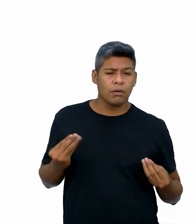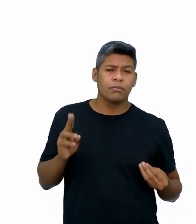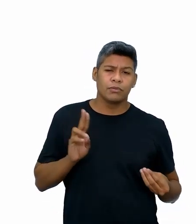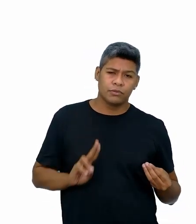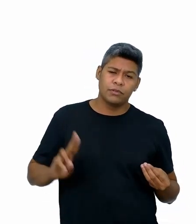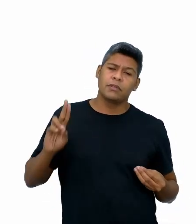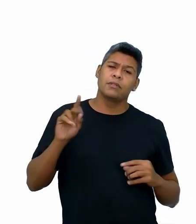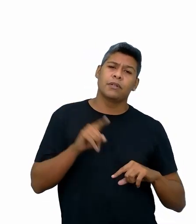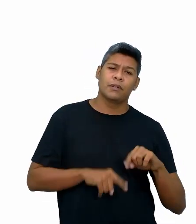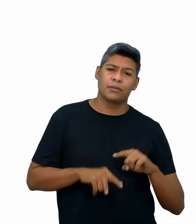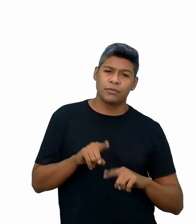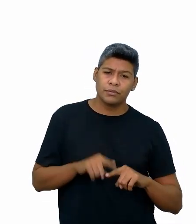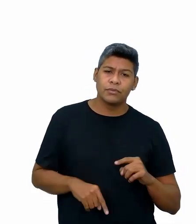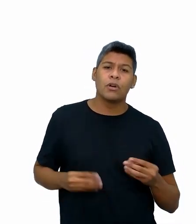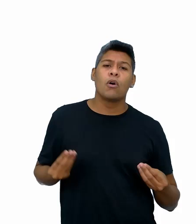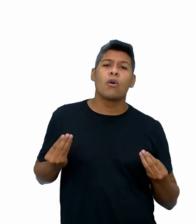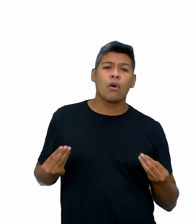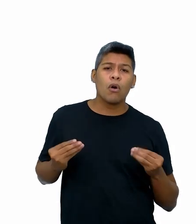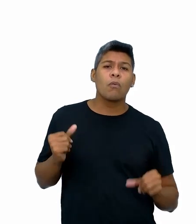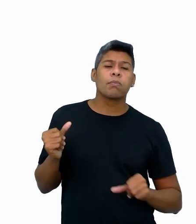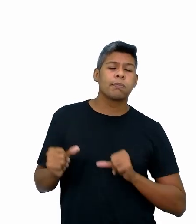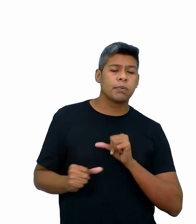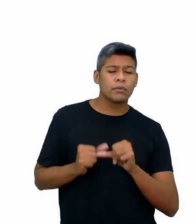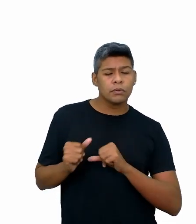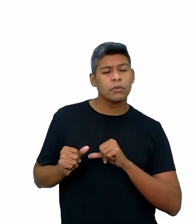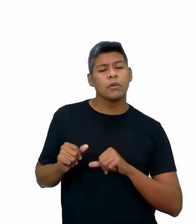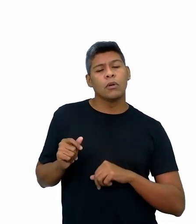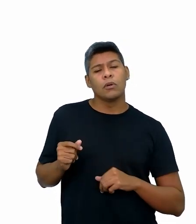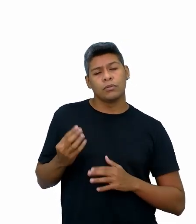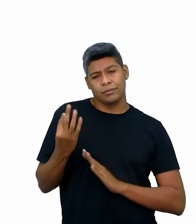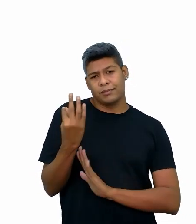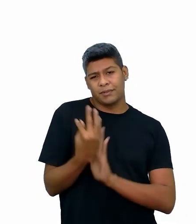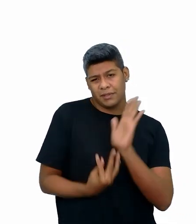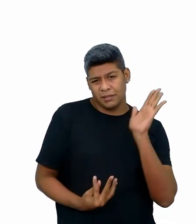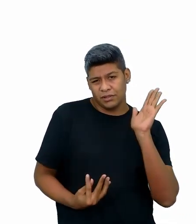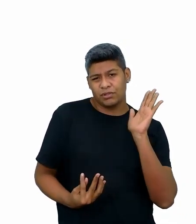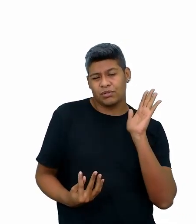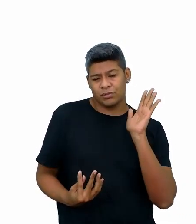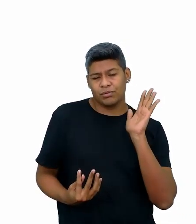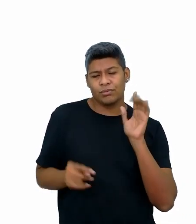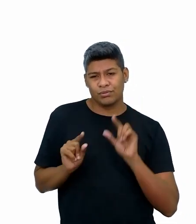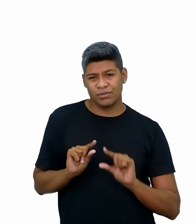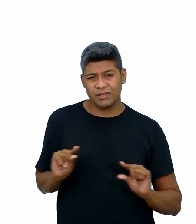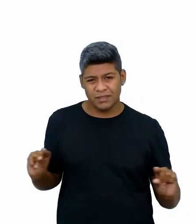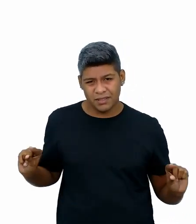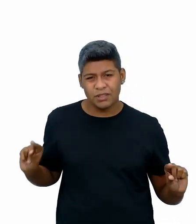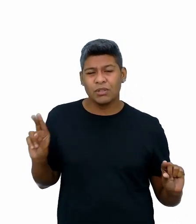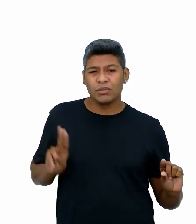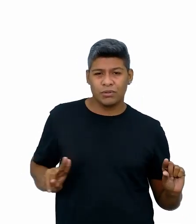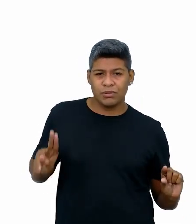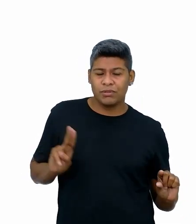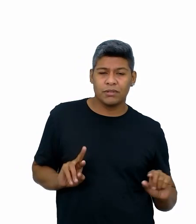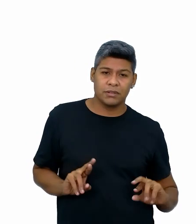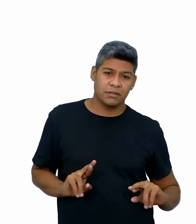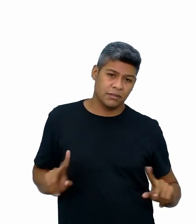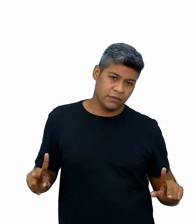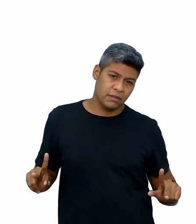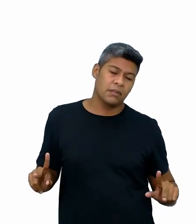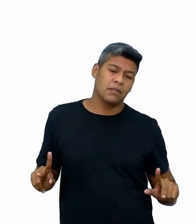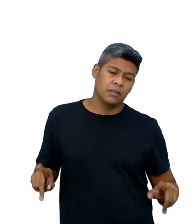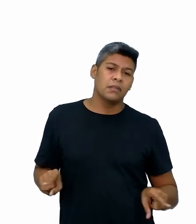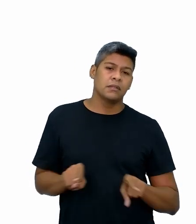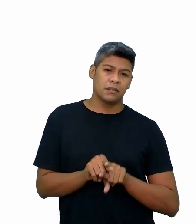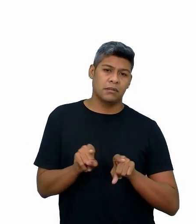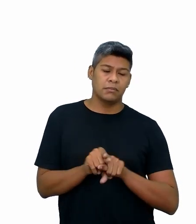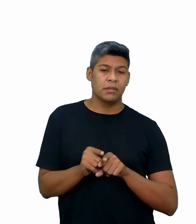esses recursos, como que mudou, então, a construção desse texto, no caso desse trecho, né, utilizando um discurso diferente, colocando aí